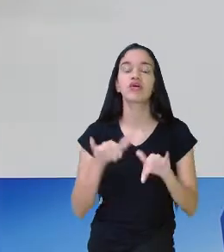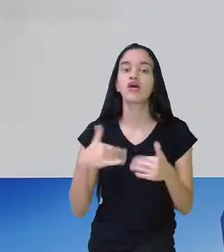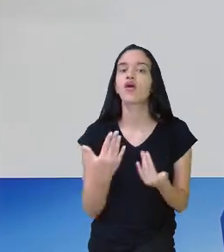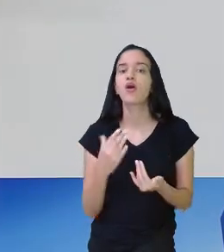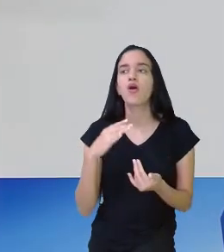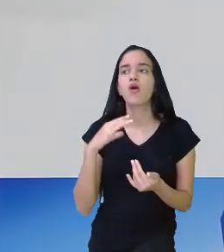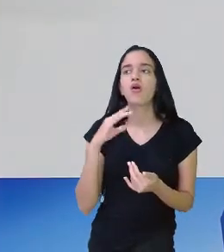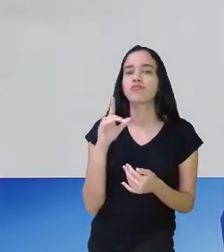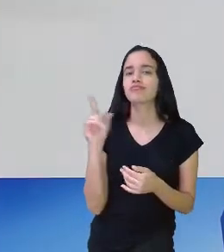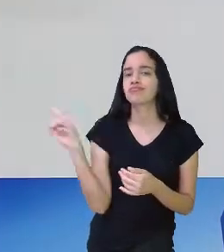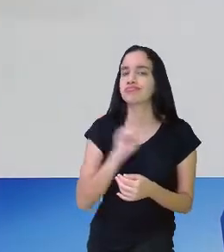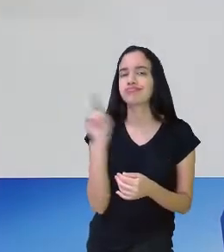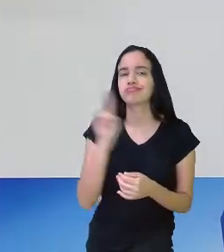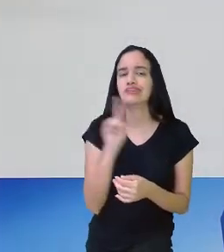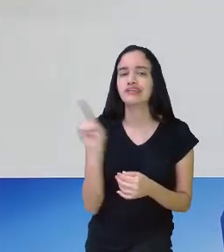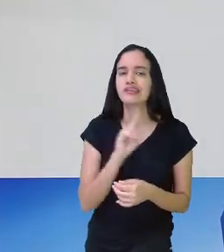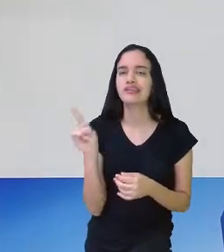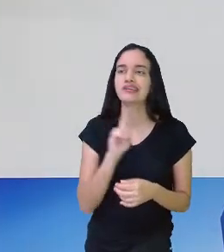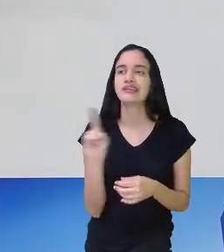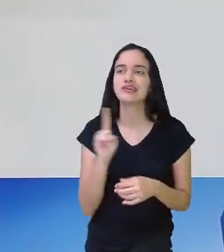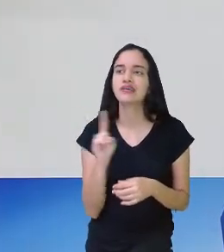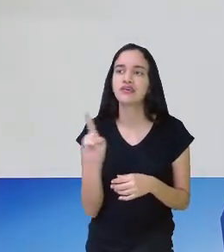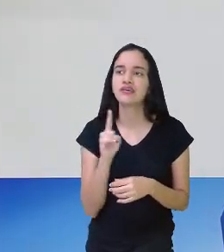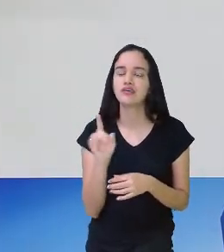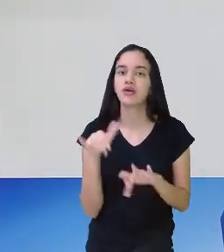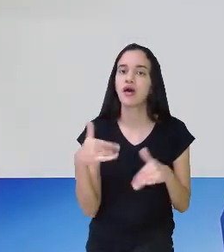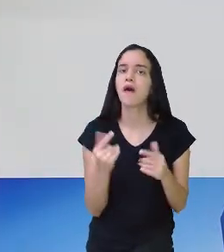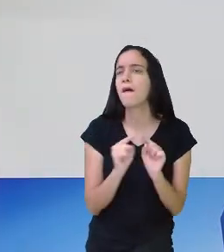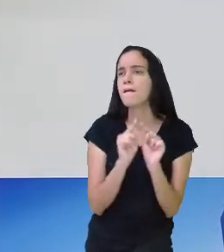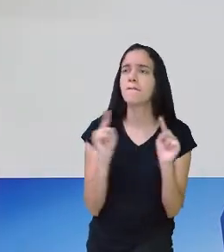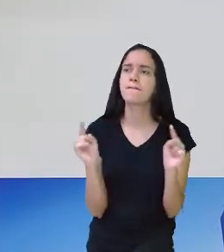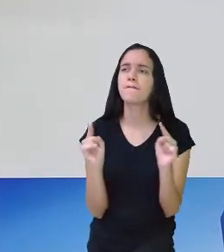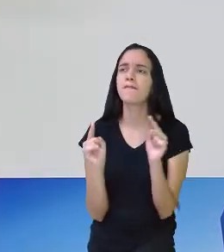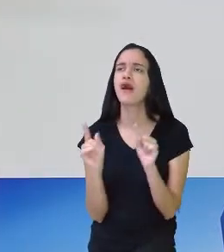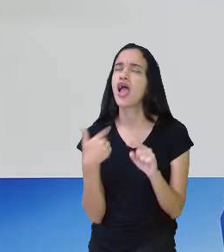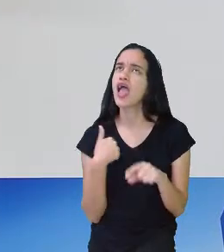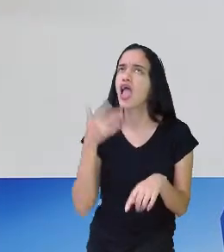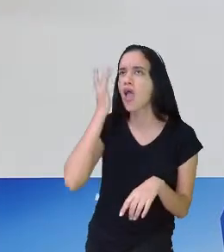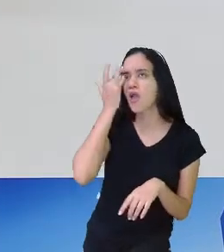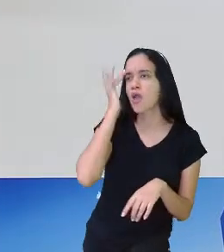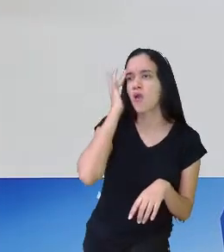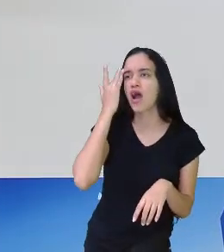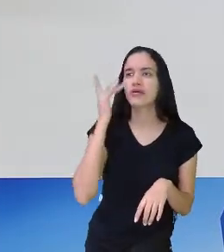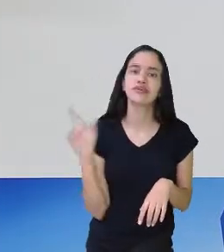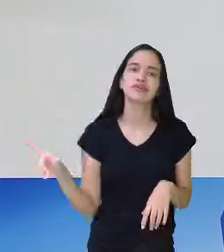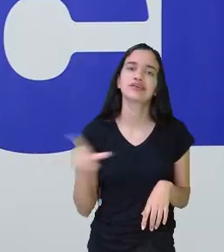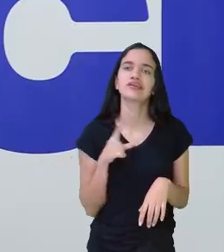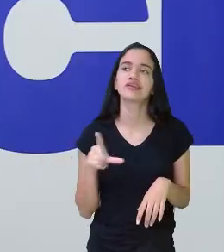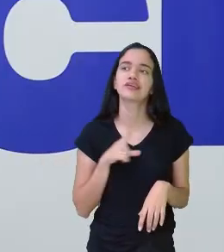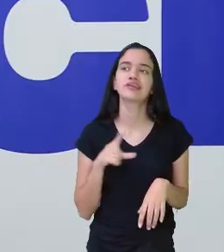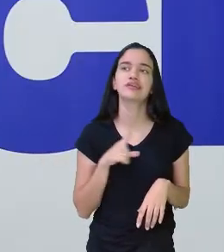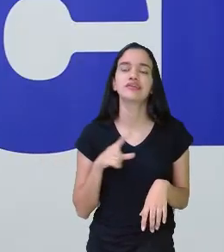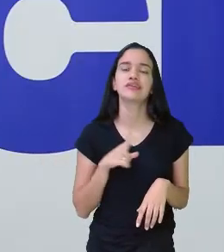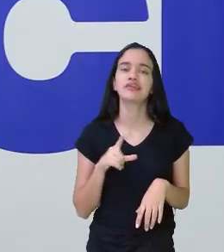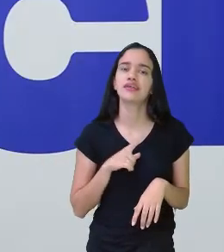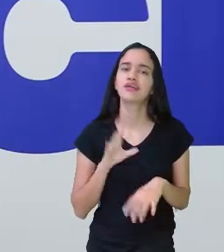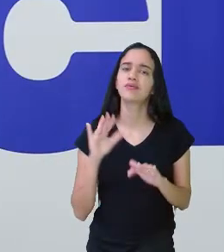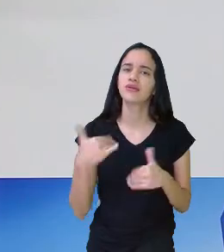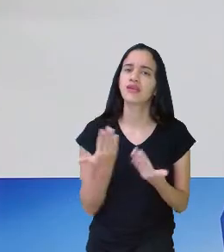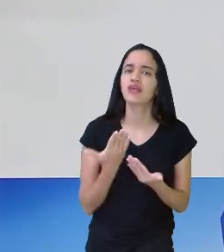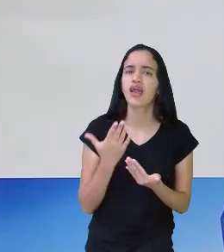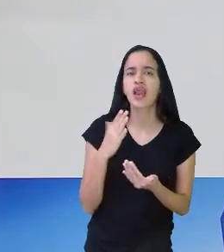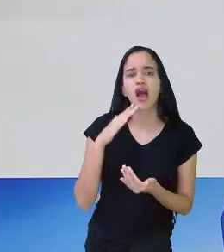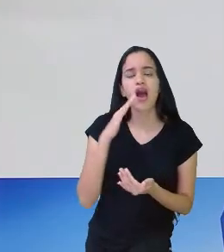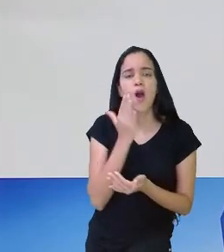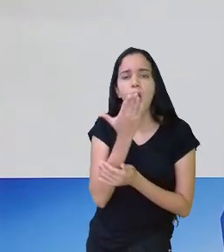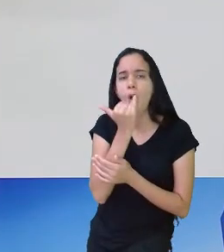Consumidor. Também não combina. Mas peraí, professora Márcia, eu acho que teve um que apareceu aqui que ele era